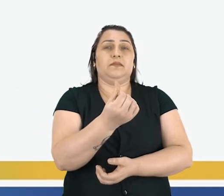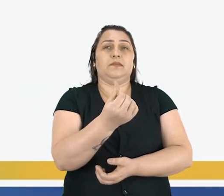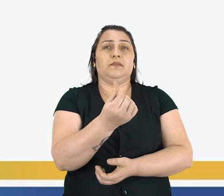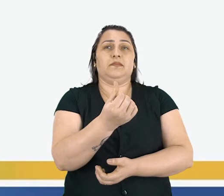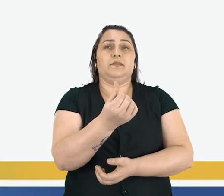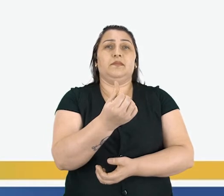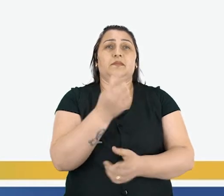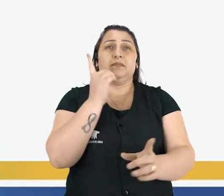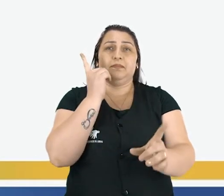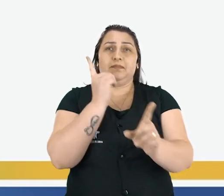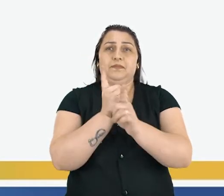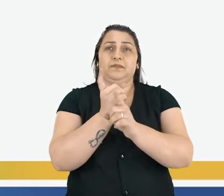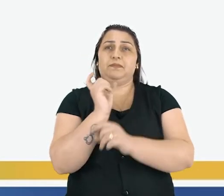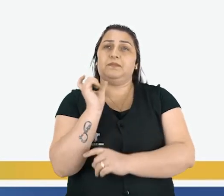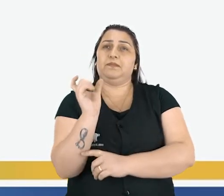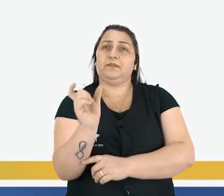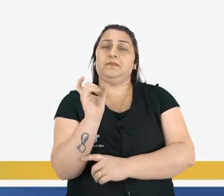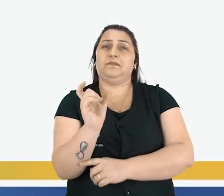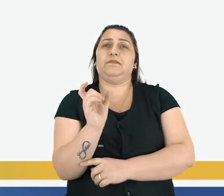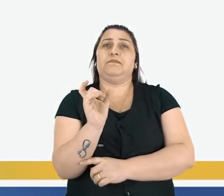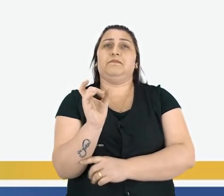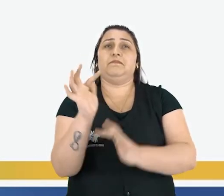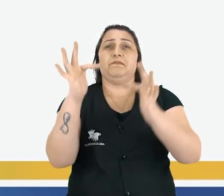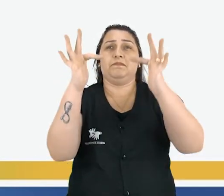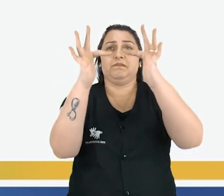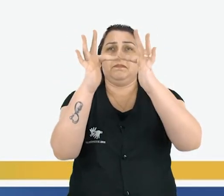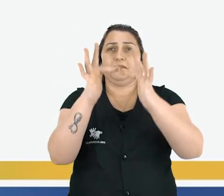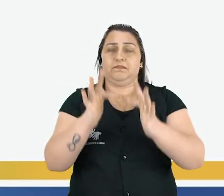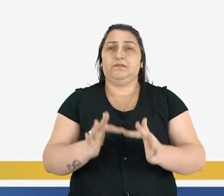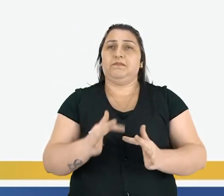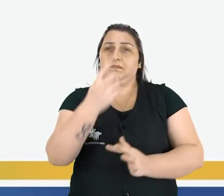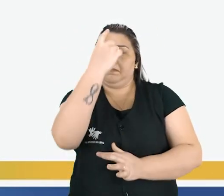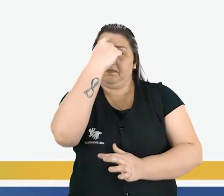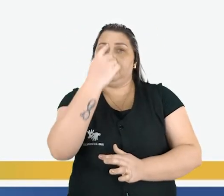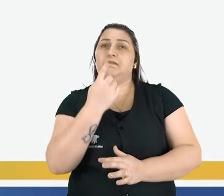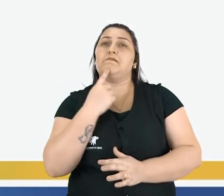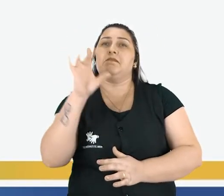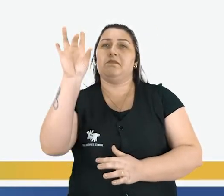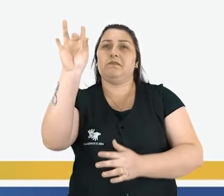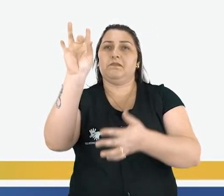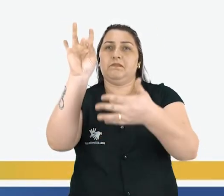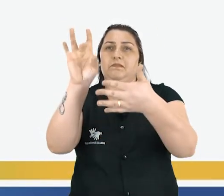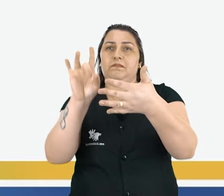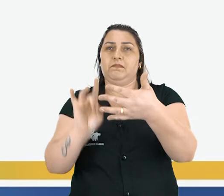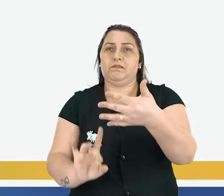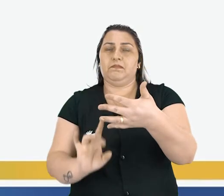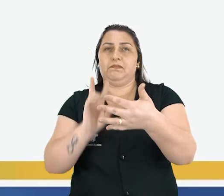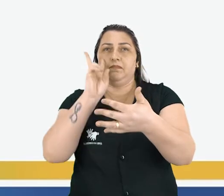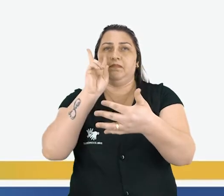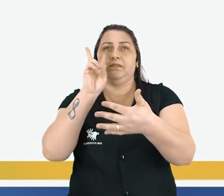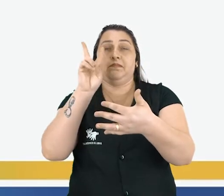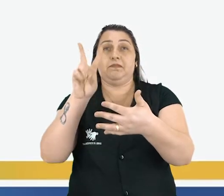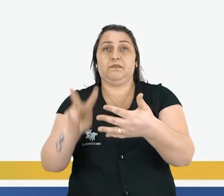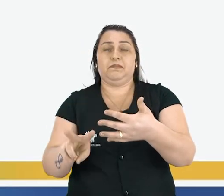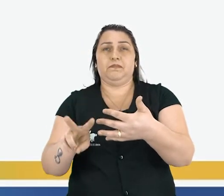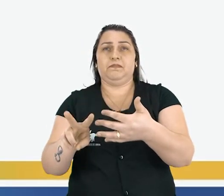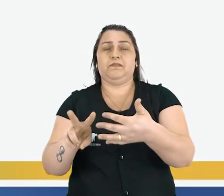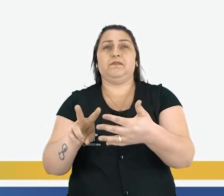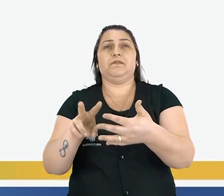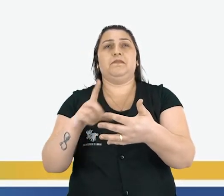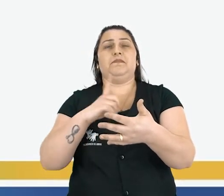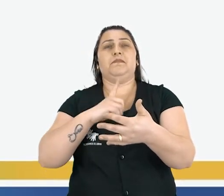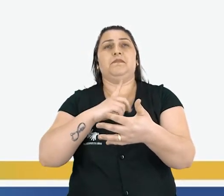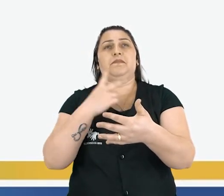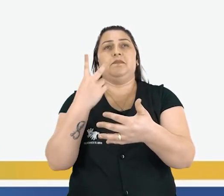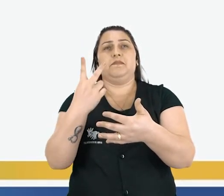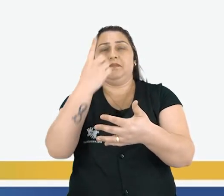vamos encontrar a palavra que corresponde a cada imagem vamos observar tem duas